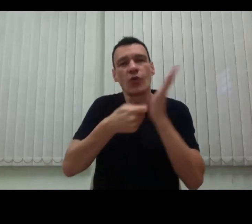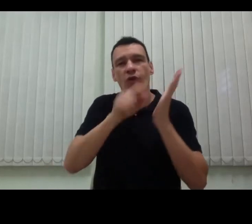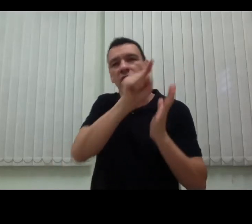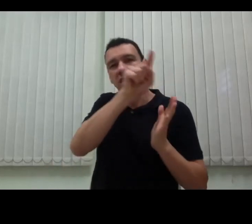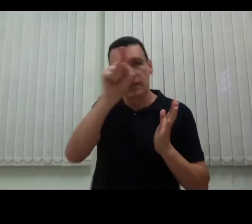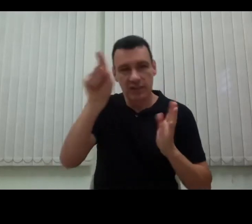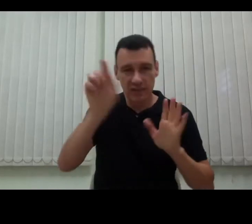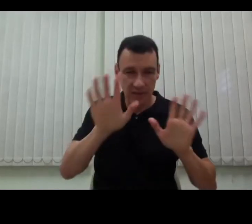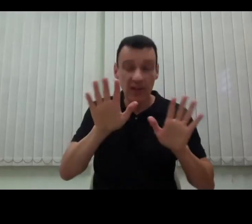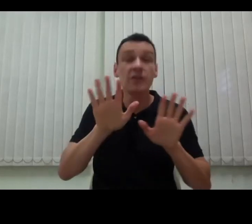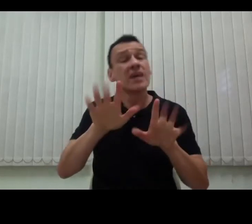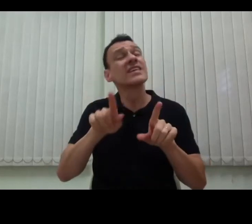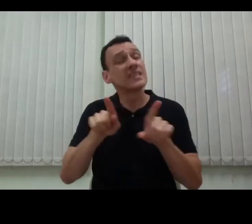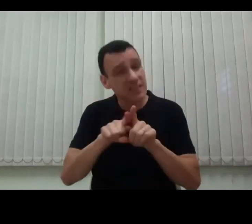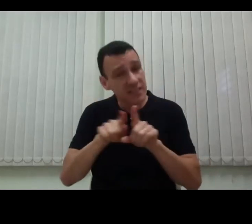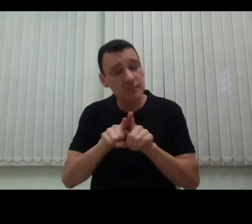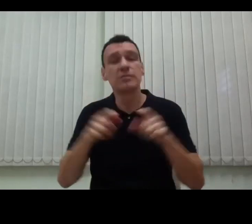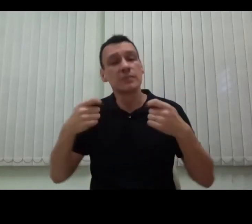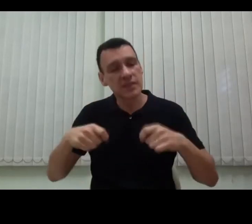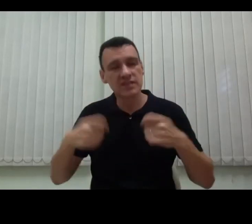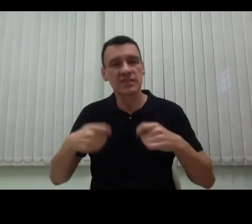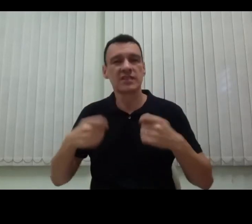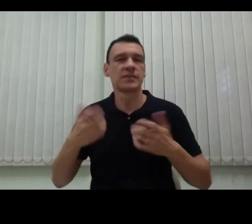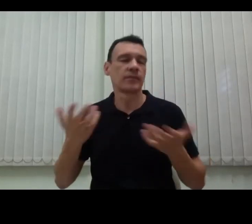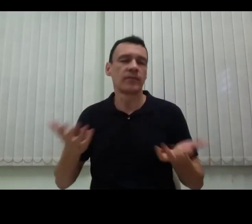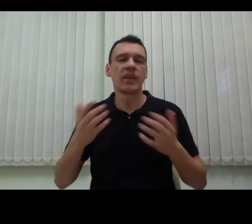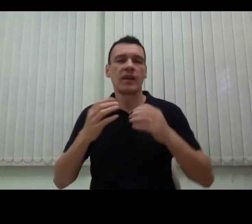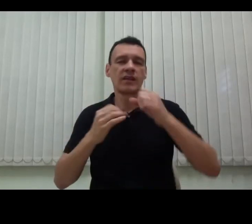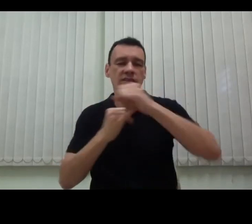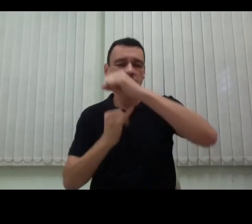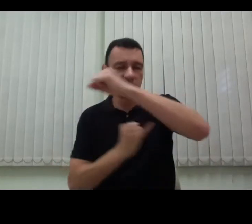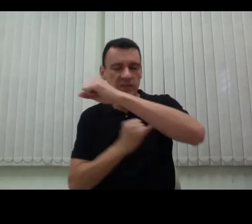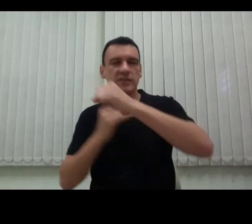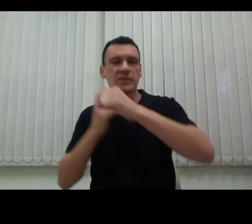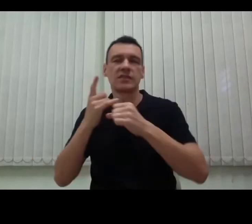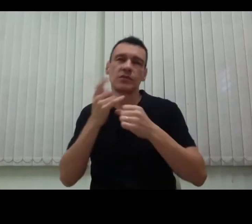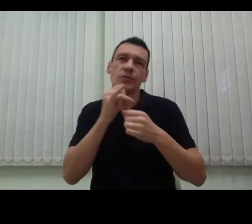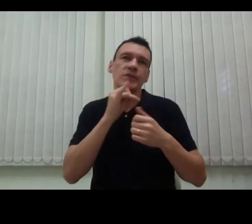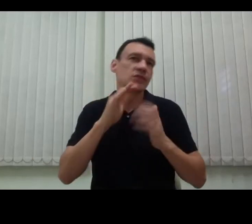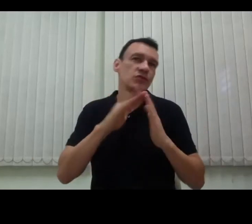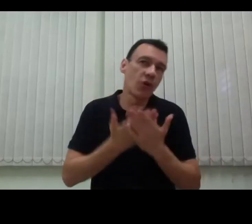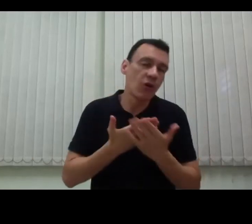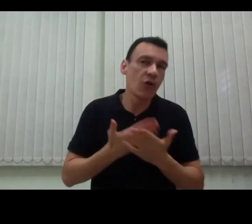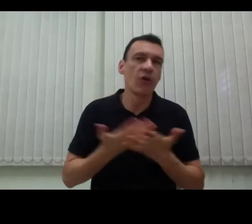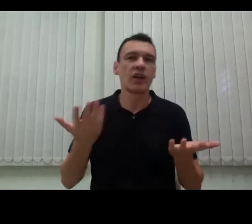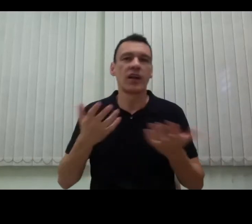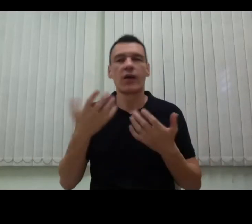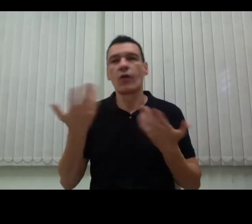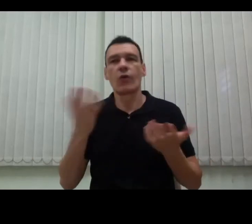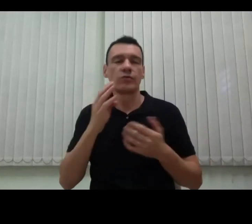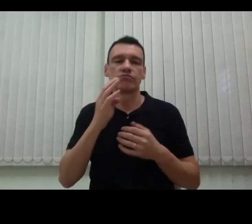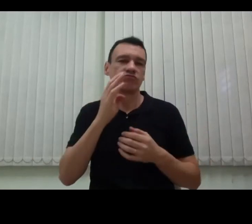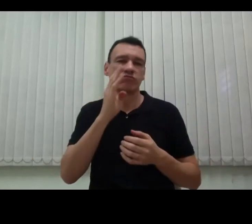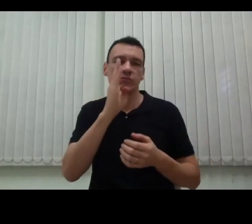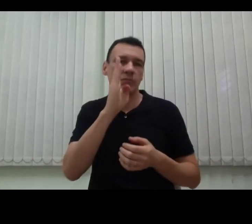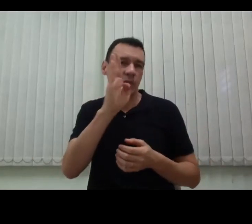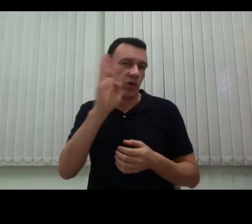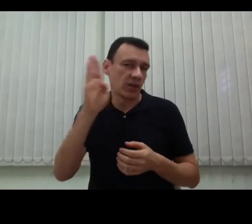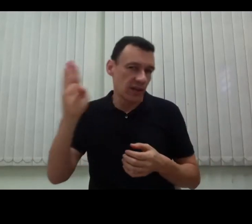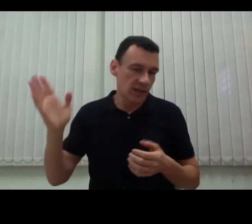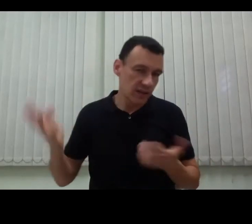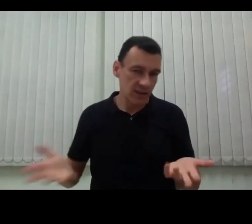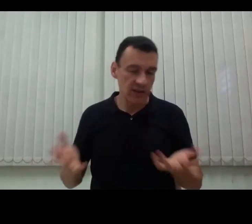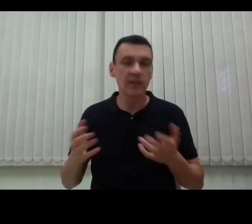investimentos institucionais. É importante que as escolas façam esse movimento, que as bibliotecas como instituições façam